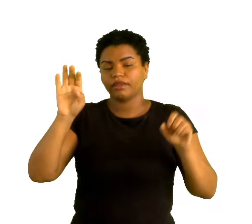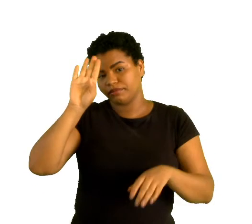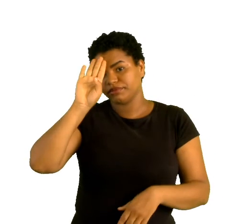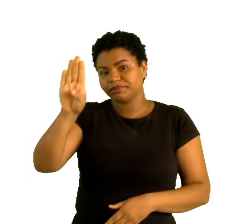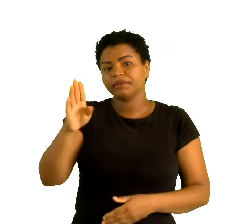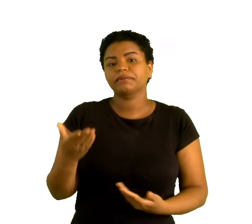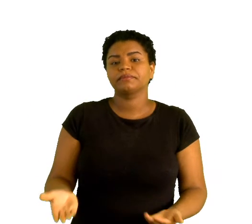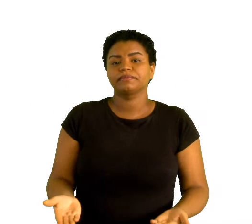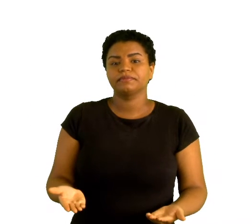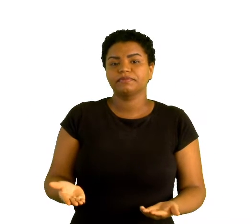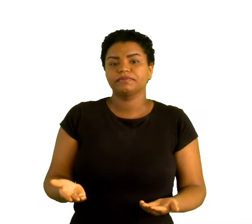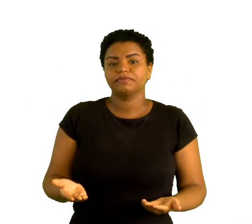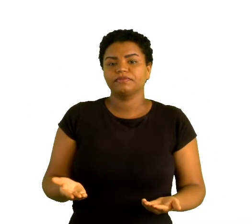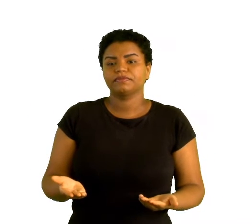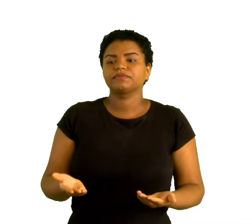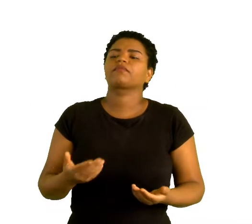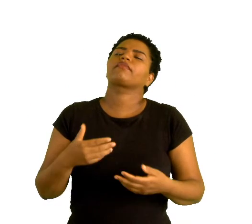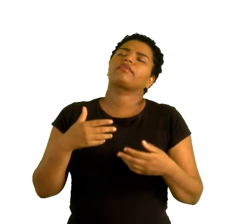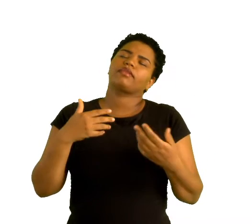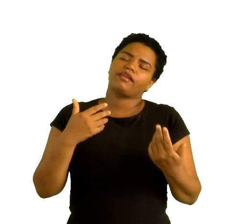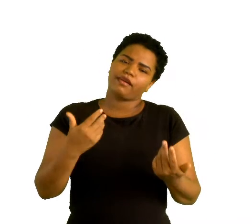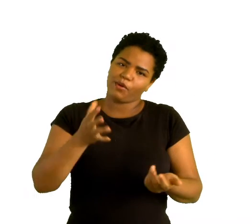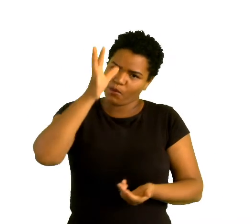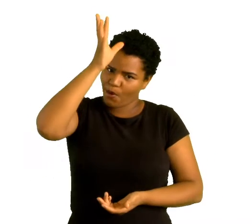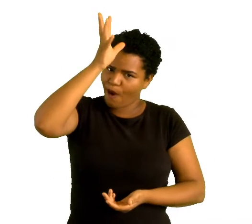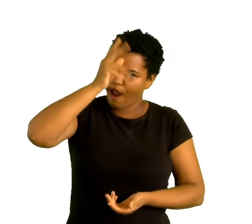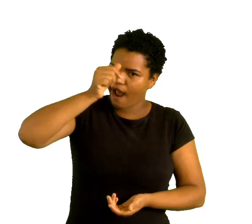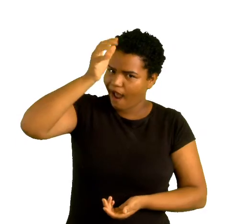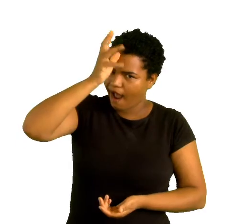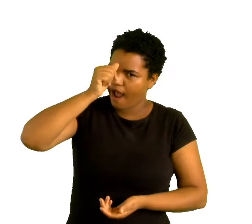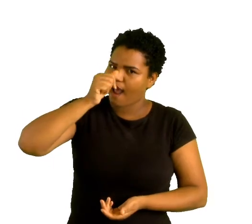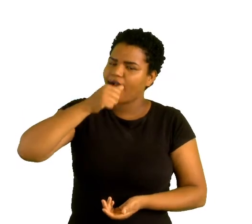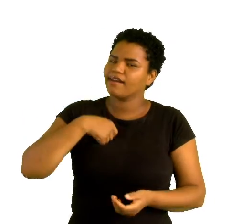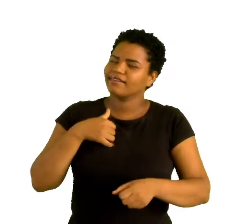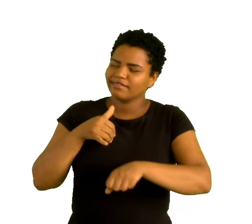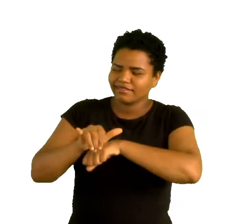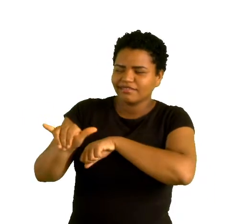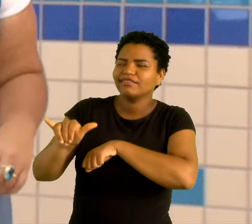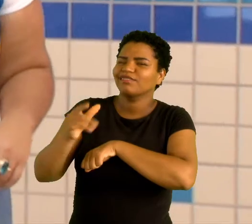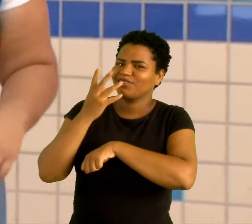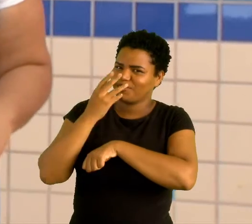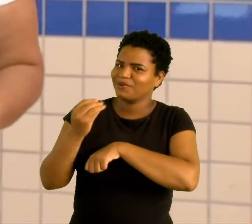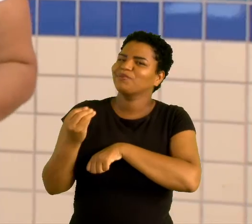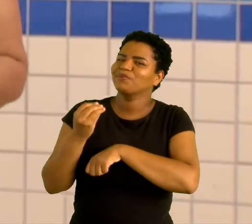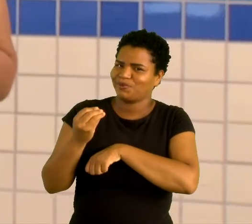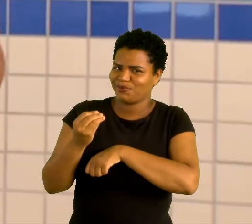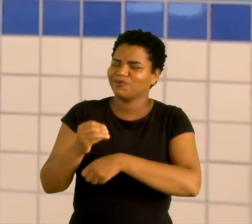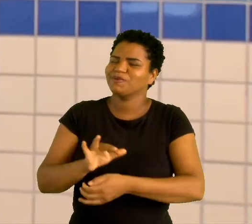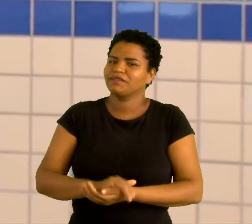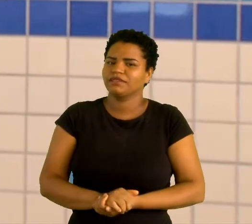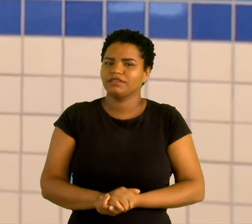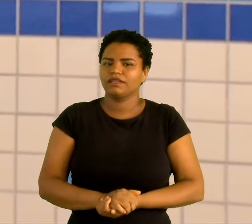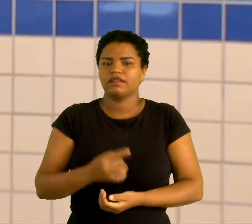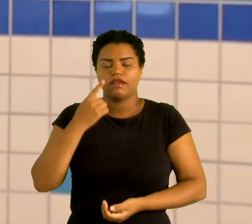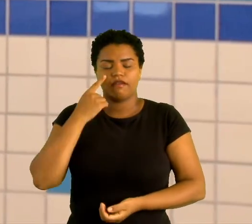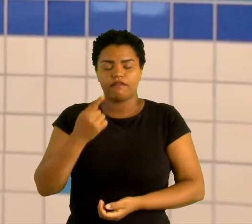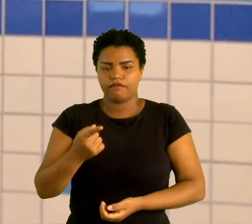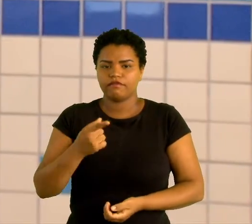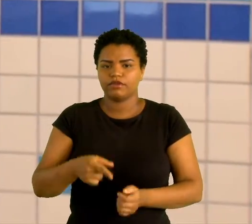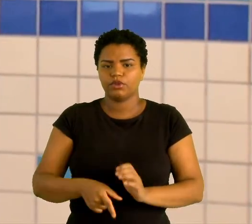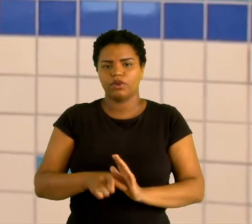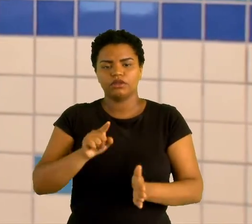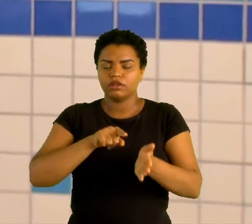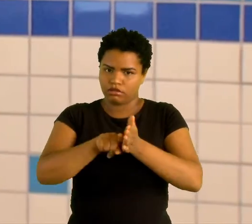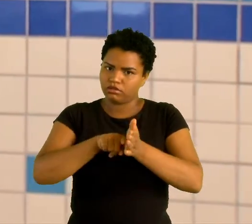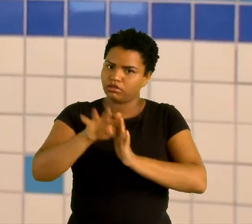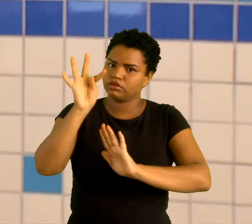o galo que enganou a raposa. Então, nós já vimos aí, na análise desse texto,